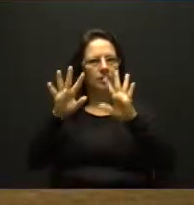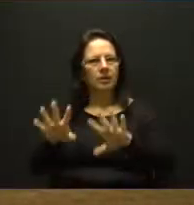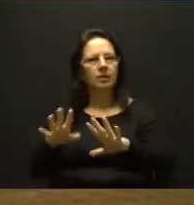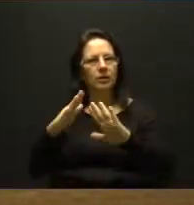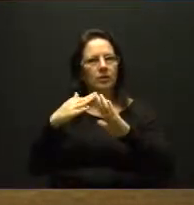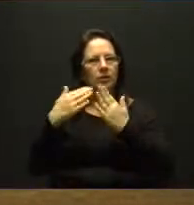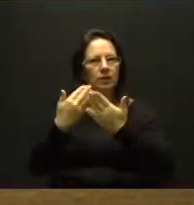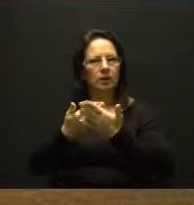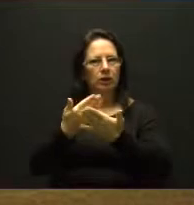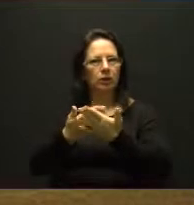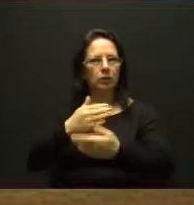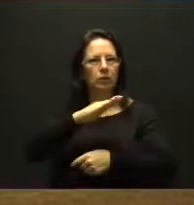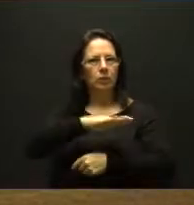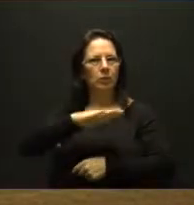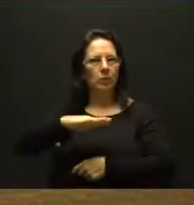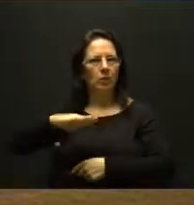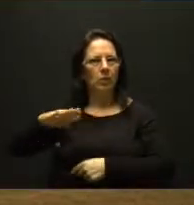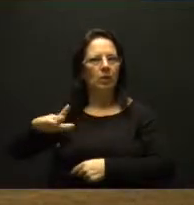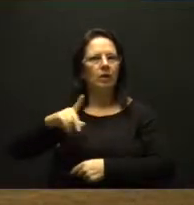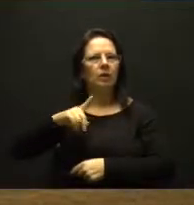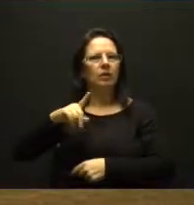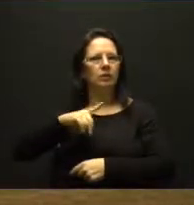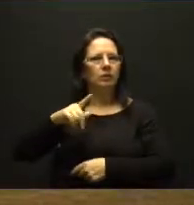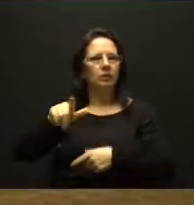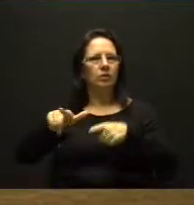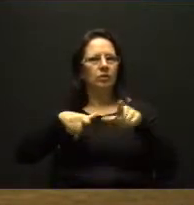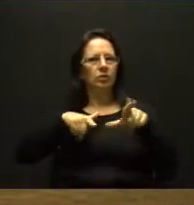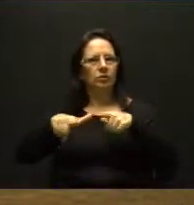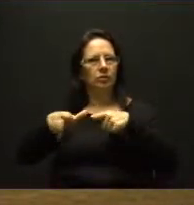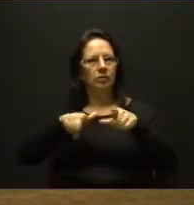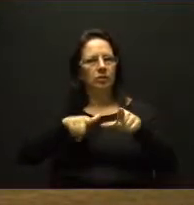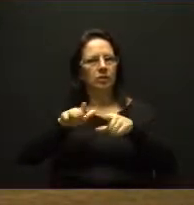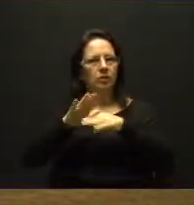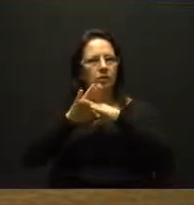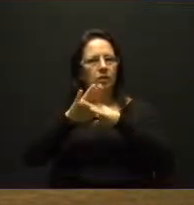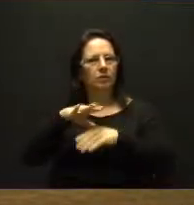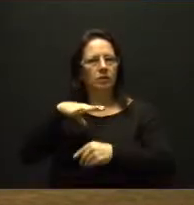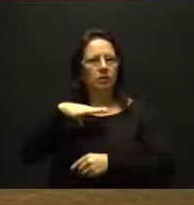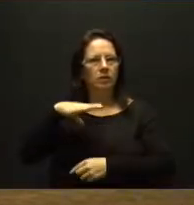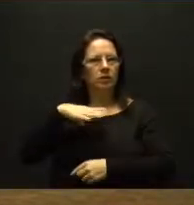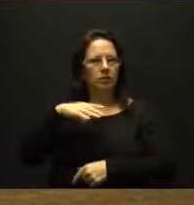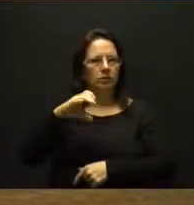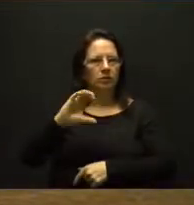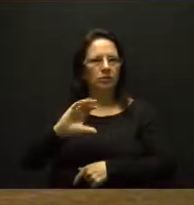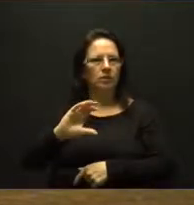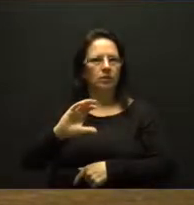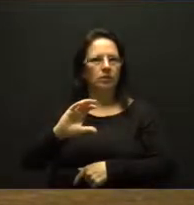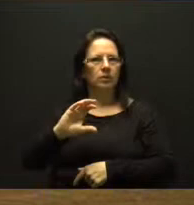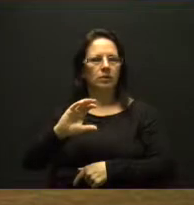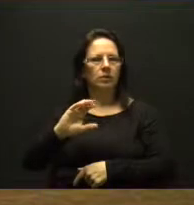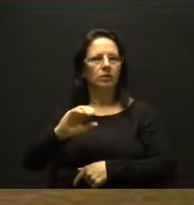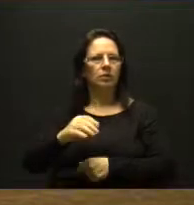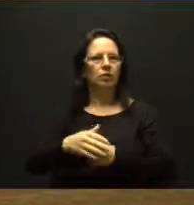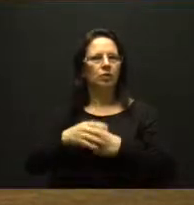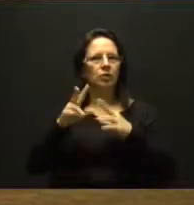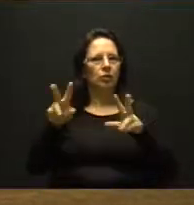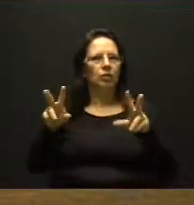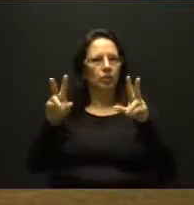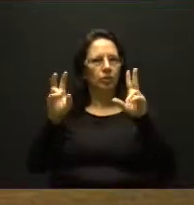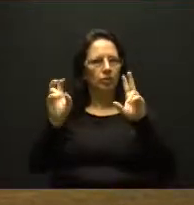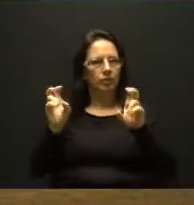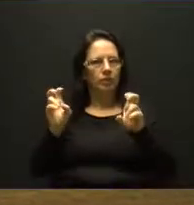creche ela tem feito um trabalho muito grande em prol da nossa cidade e se pararmos para observarmos